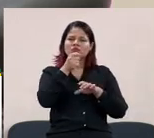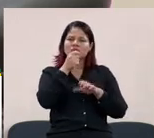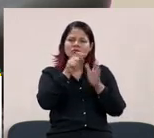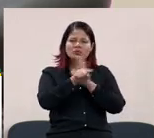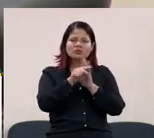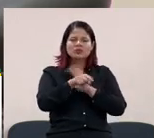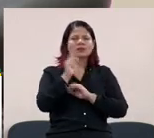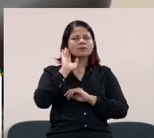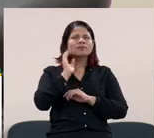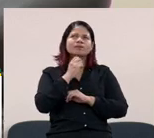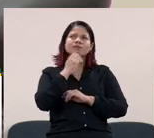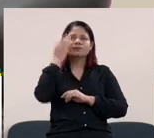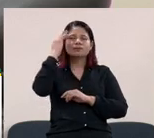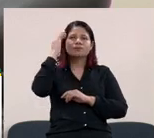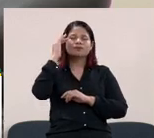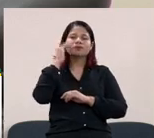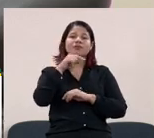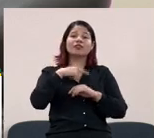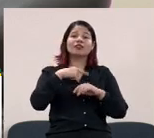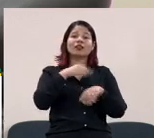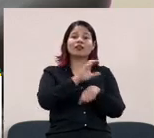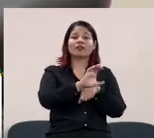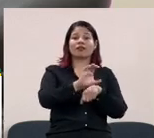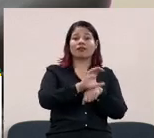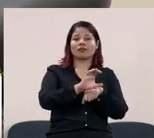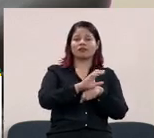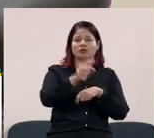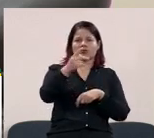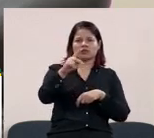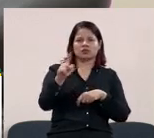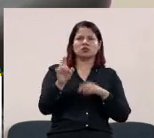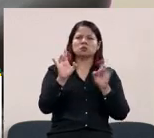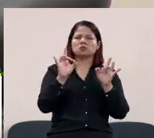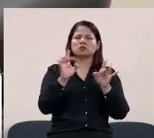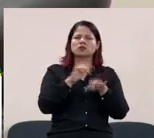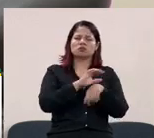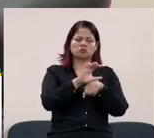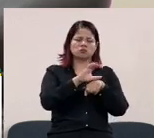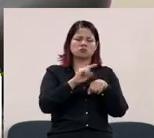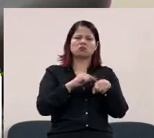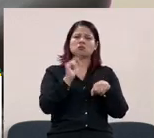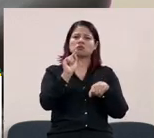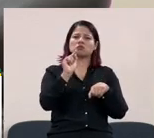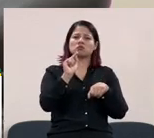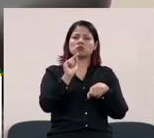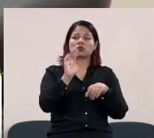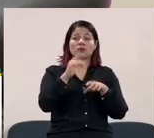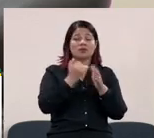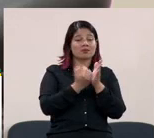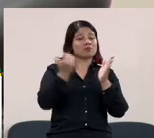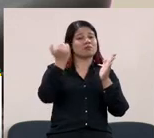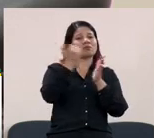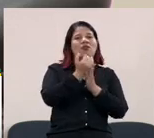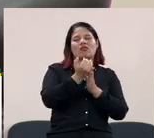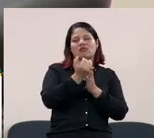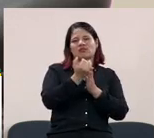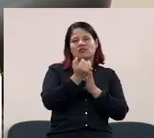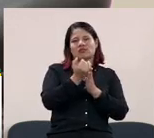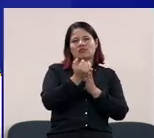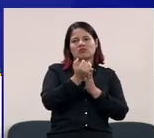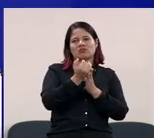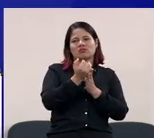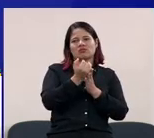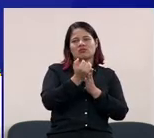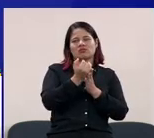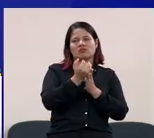cursos vocacionais. Lógico que precisa, chegou o momento que precisa expandir, mas que nós sabemos